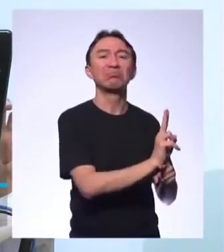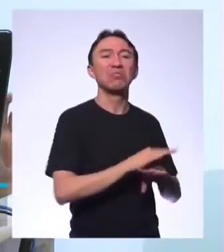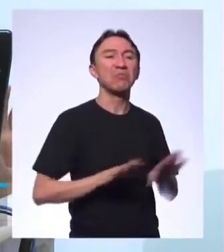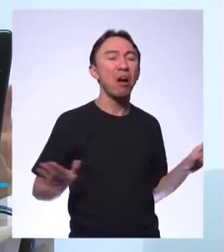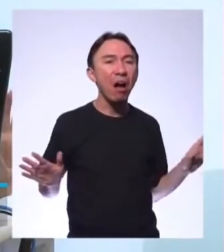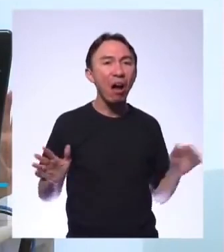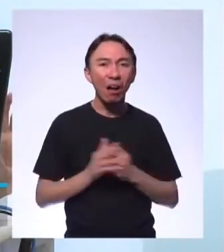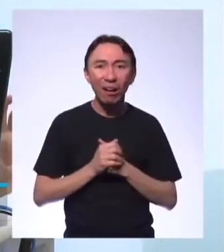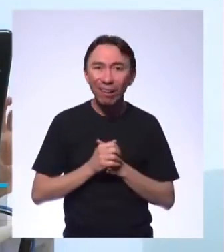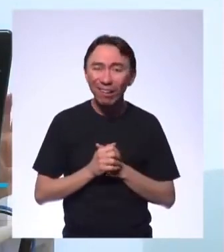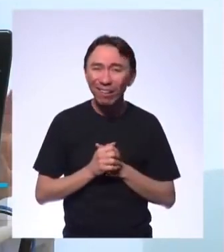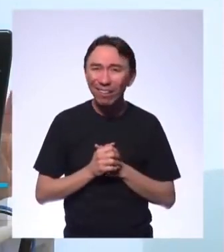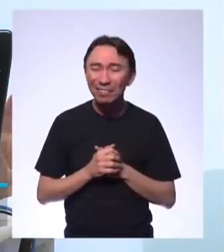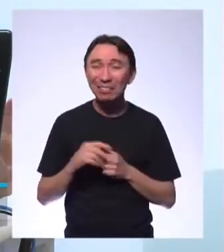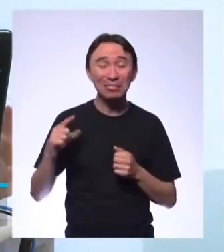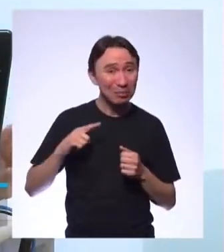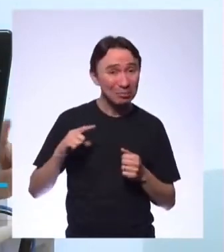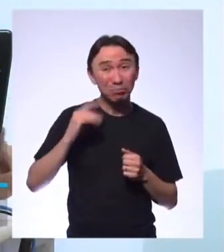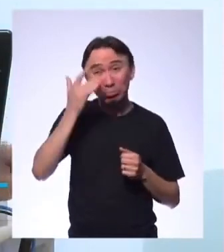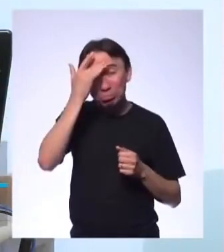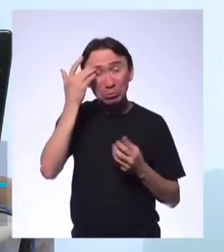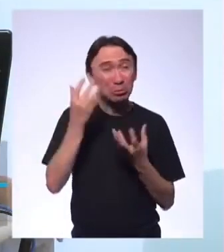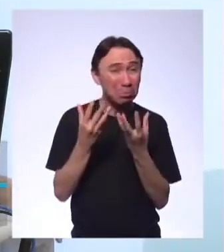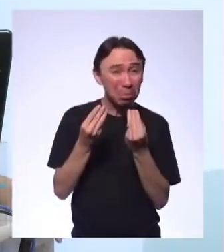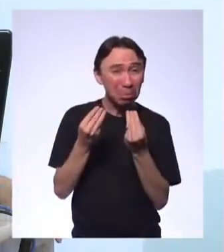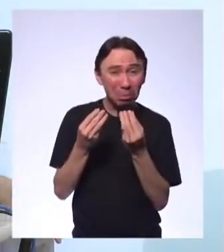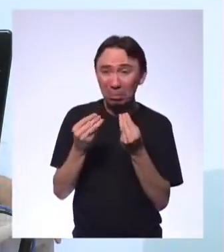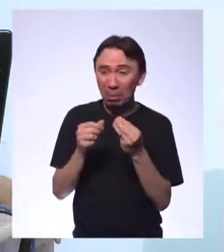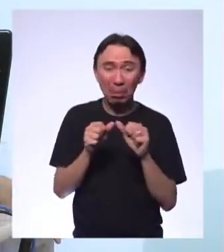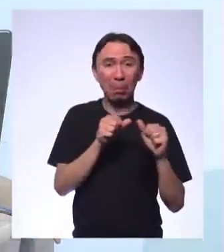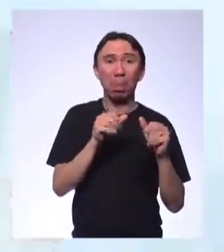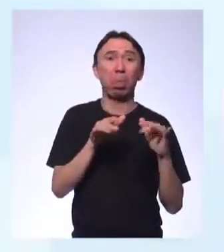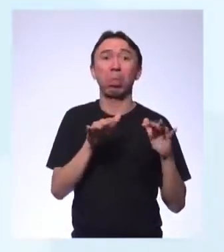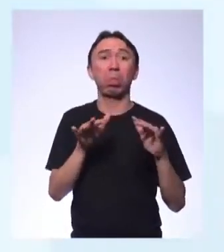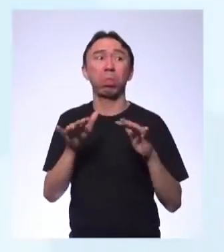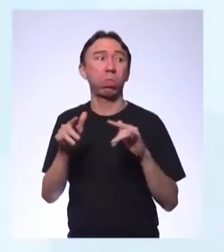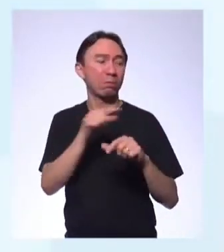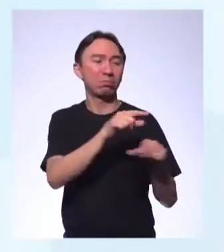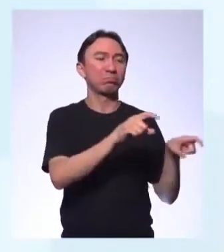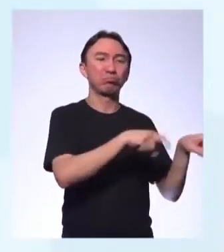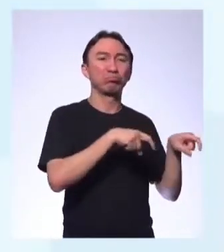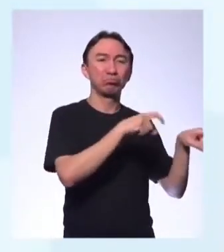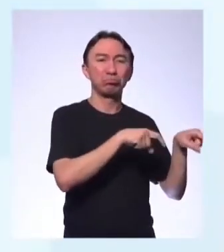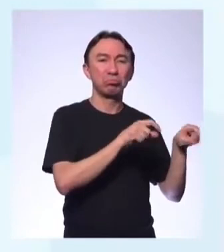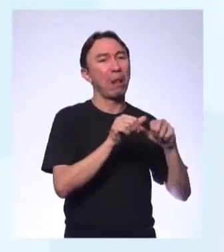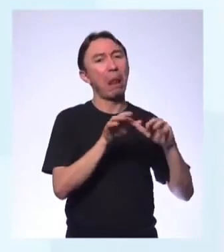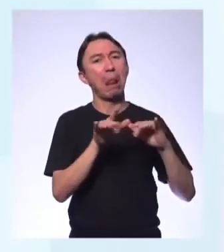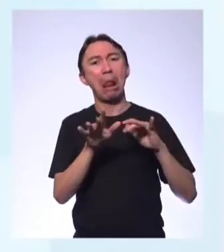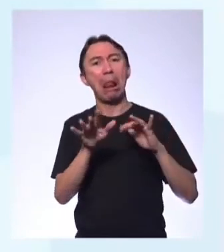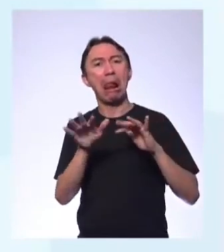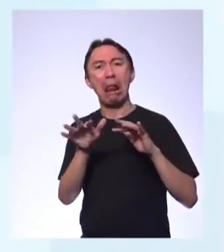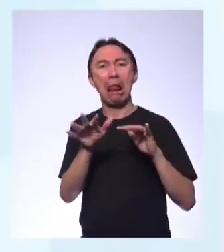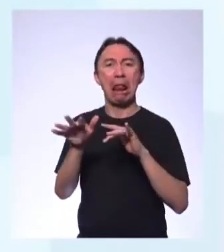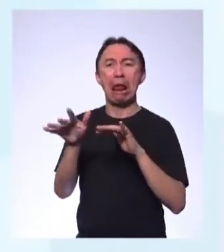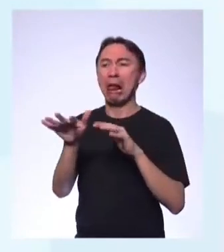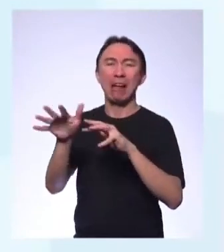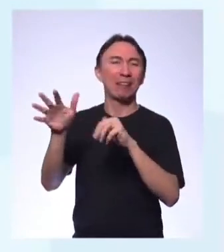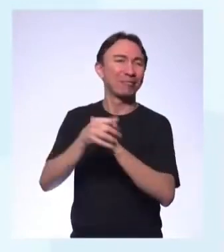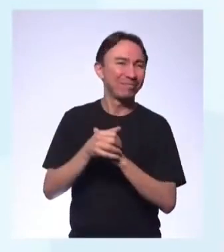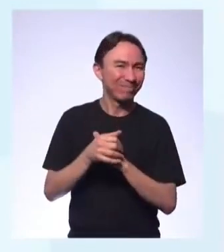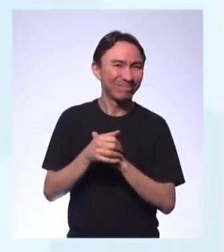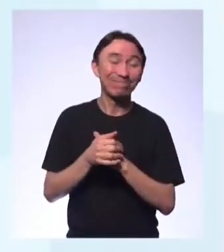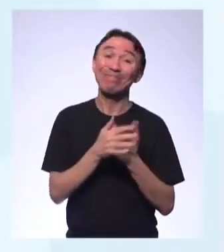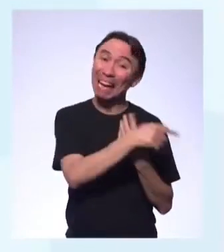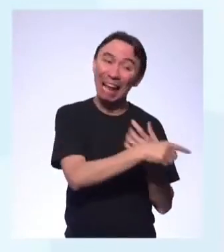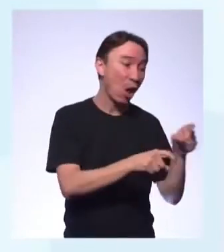de desempregados que estão saindo do campo. Vamos voltar lá para a nossa tela. A consequência é o êxodo